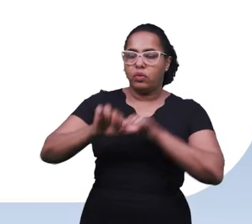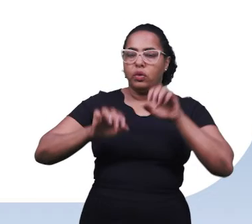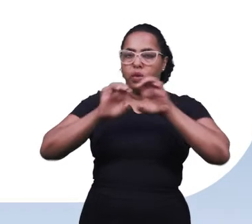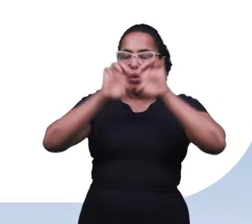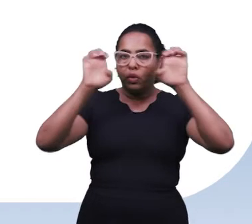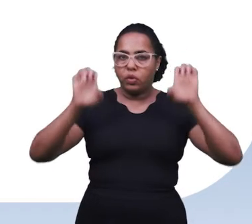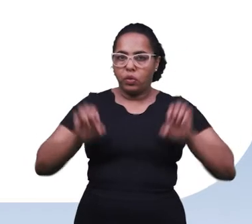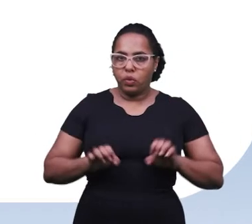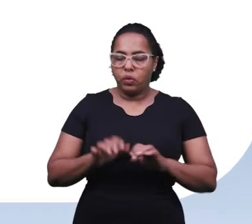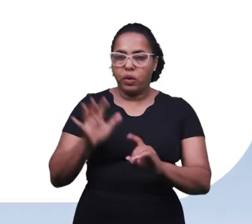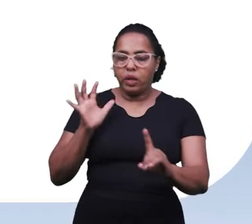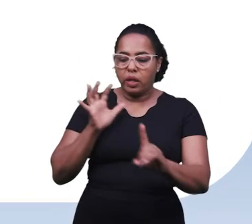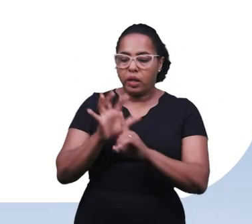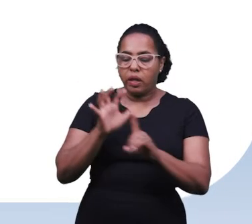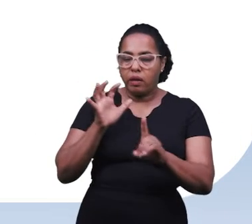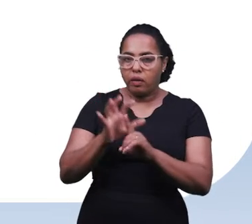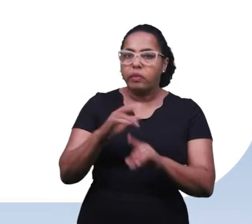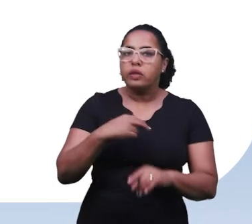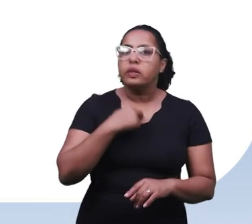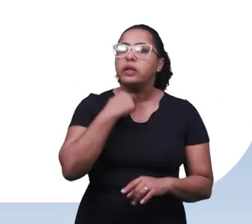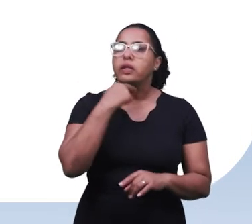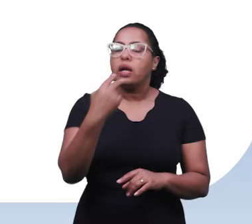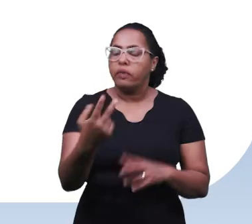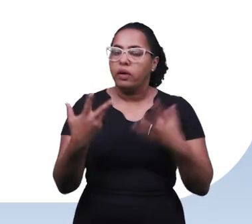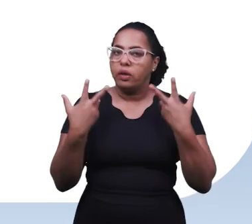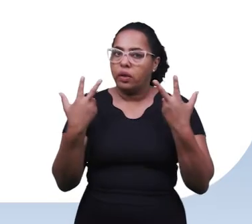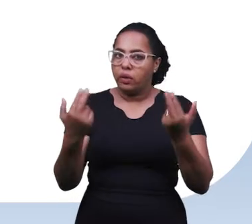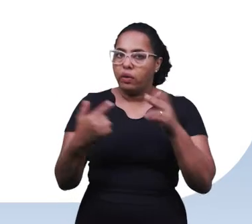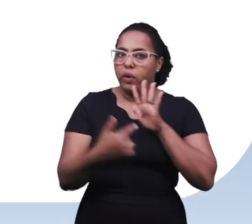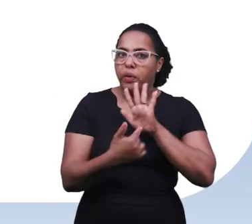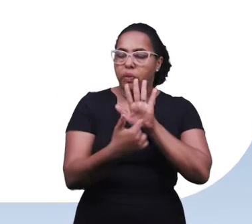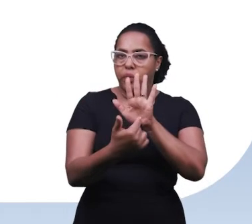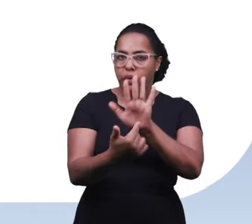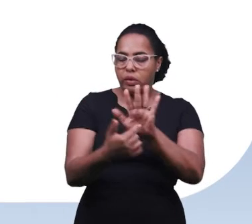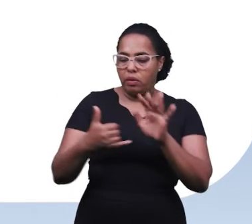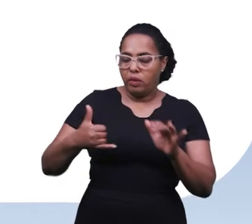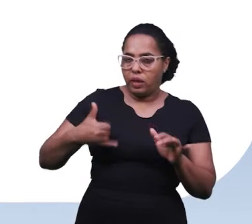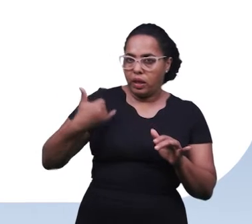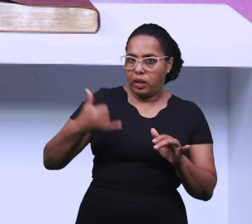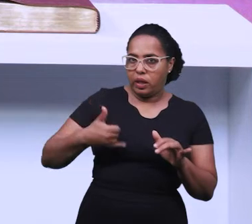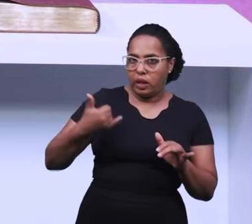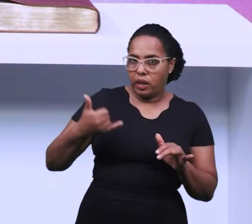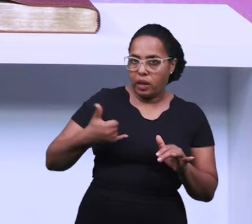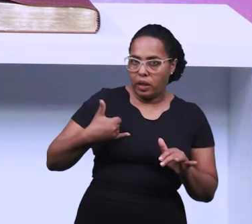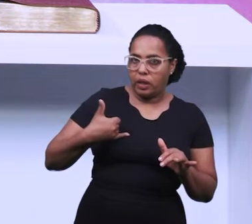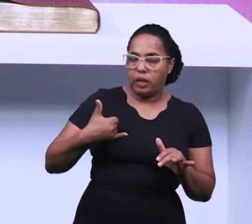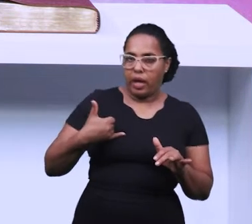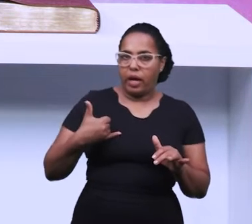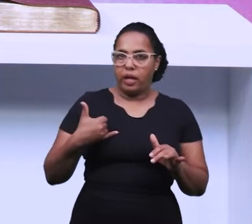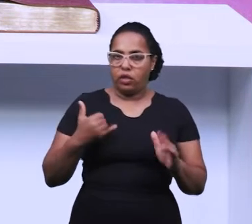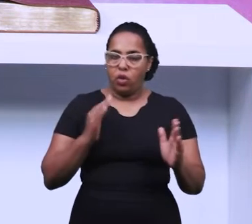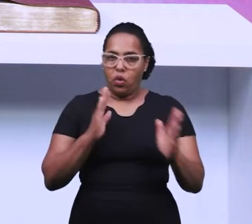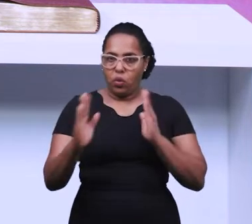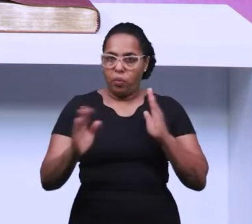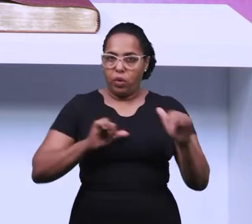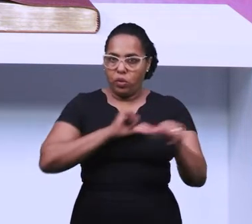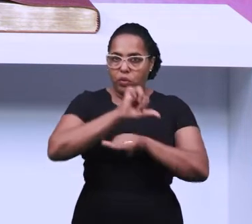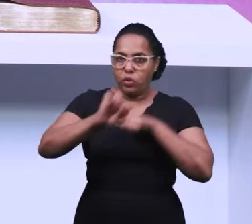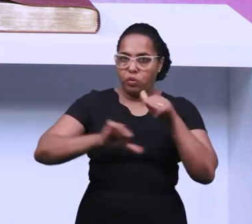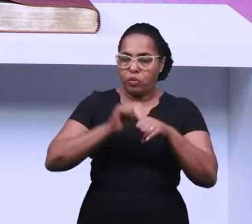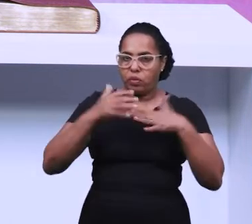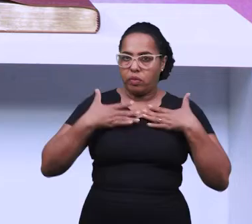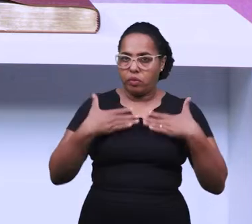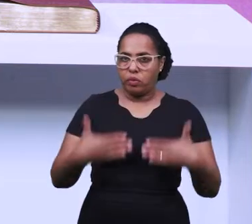alterações estruturais que influenciam na produção vocal, como falamos também na idade da senescência, fase